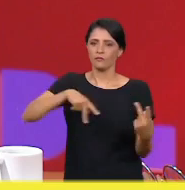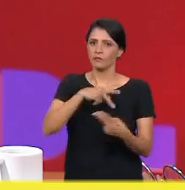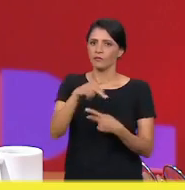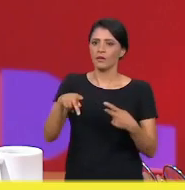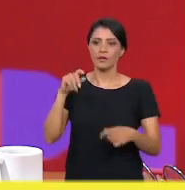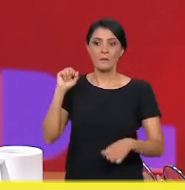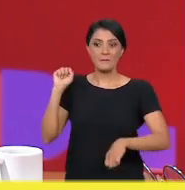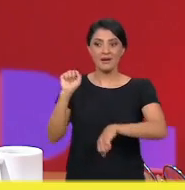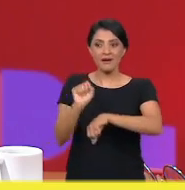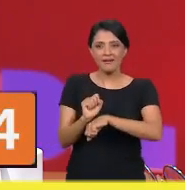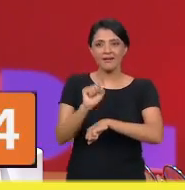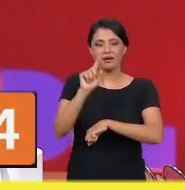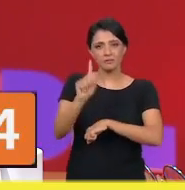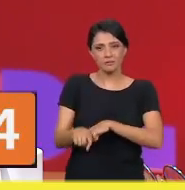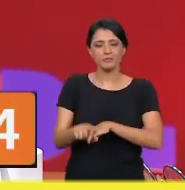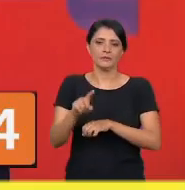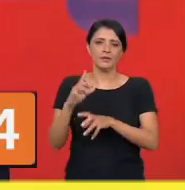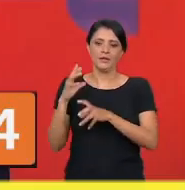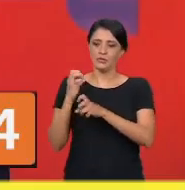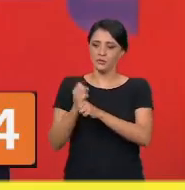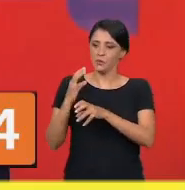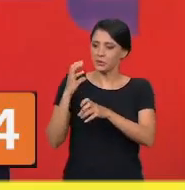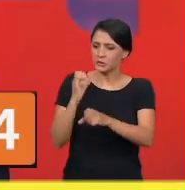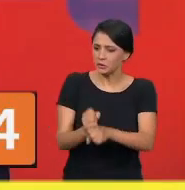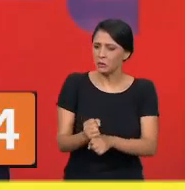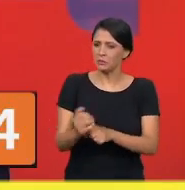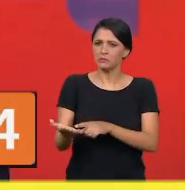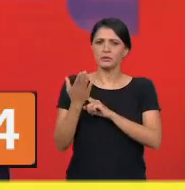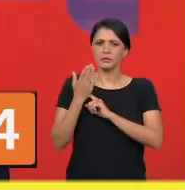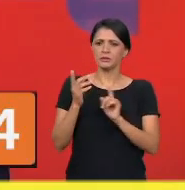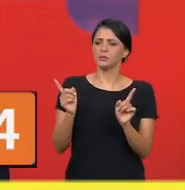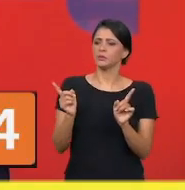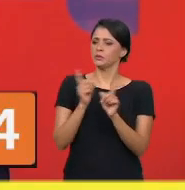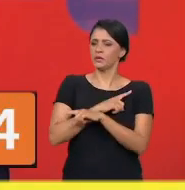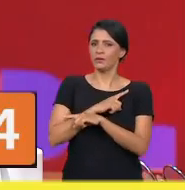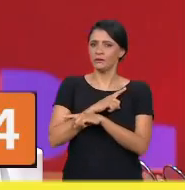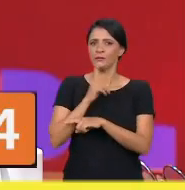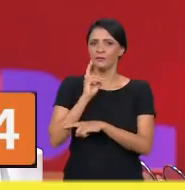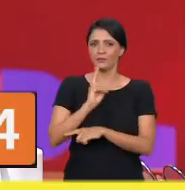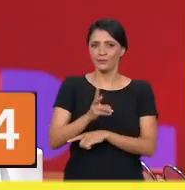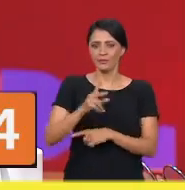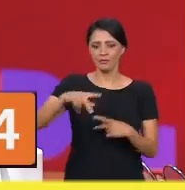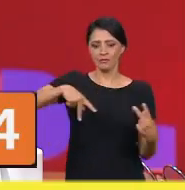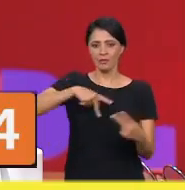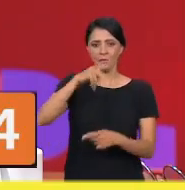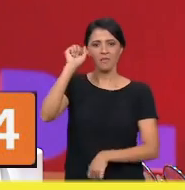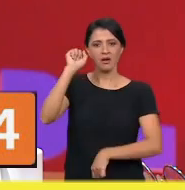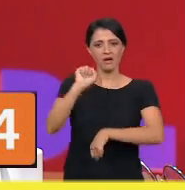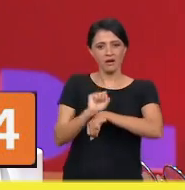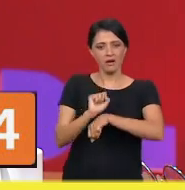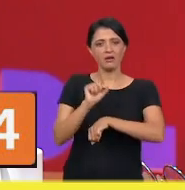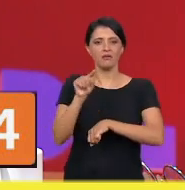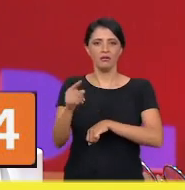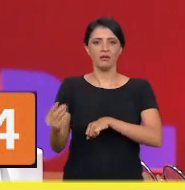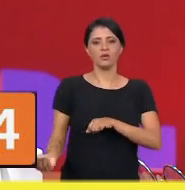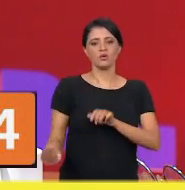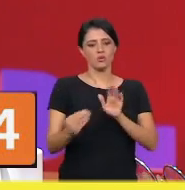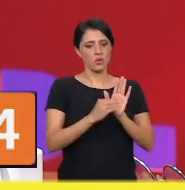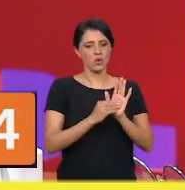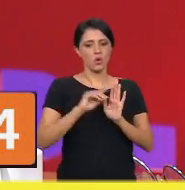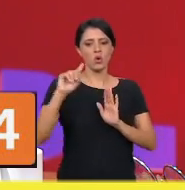estático, apesar das equações mostrarem o contrário. E para manter o universo estático, ele adicionou